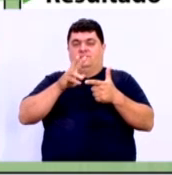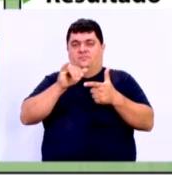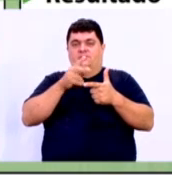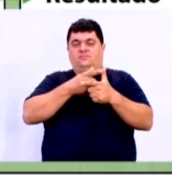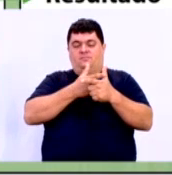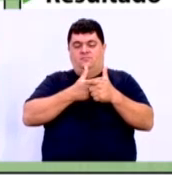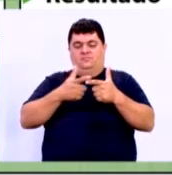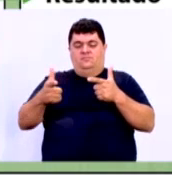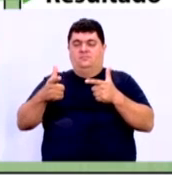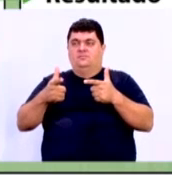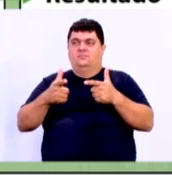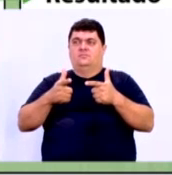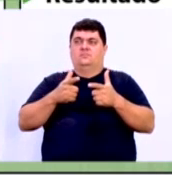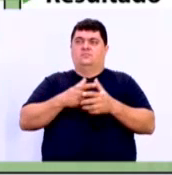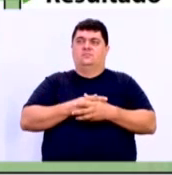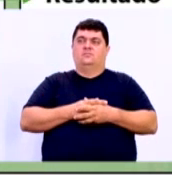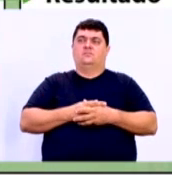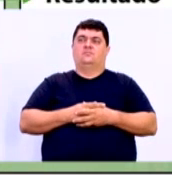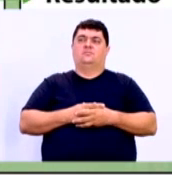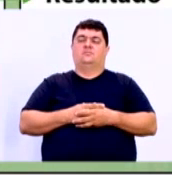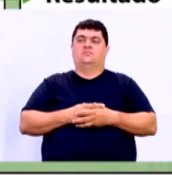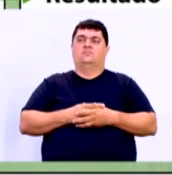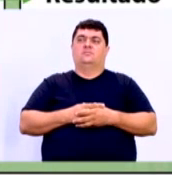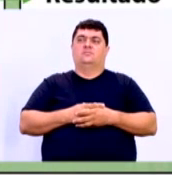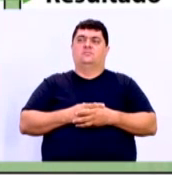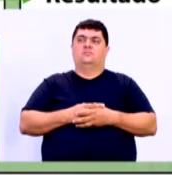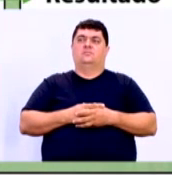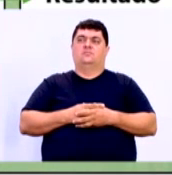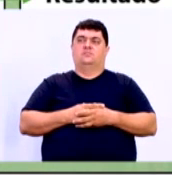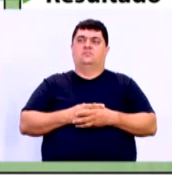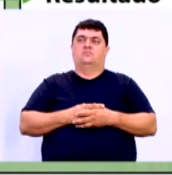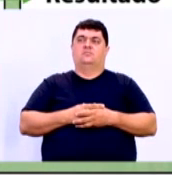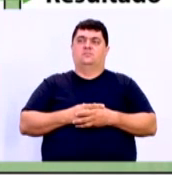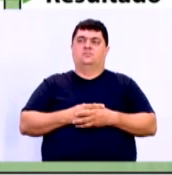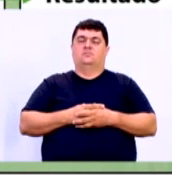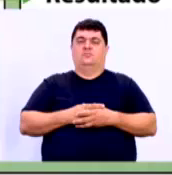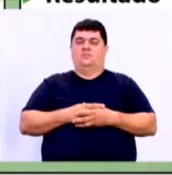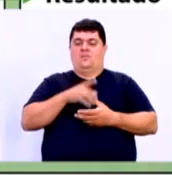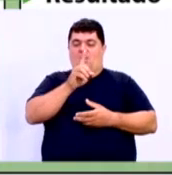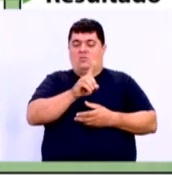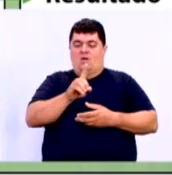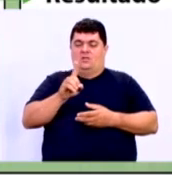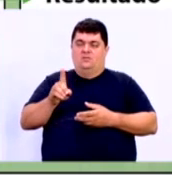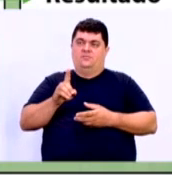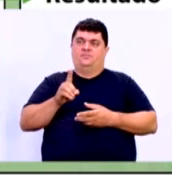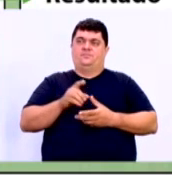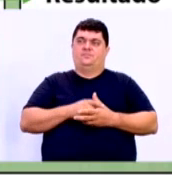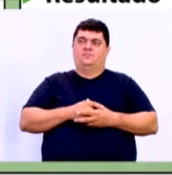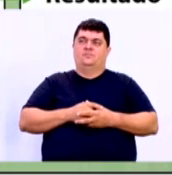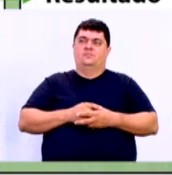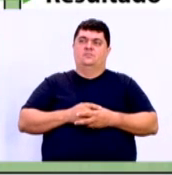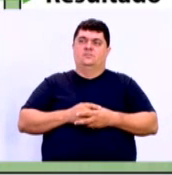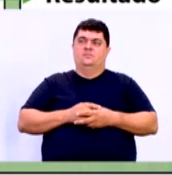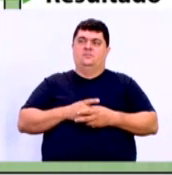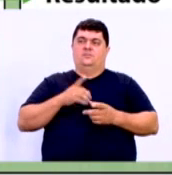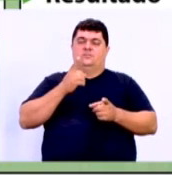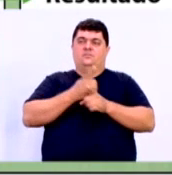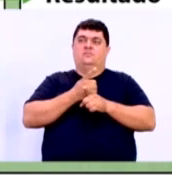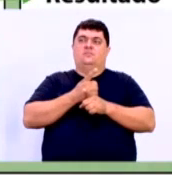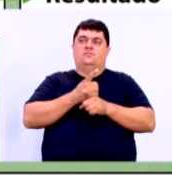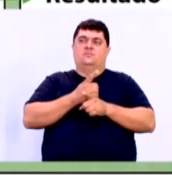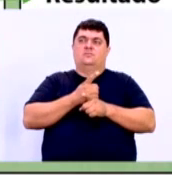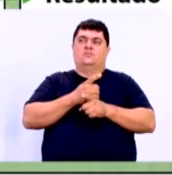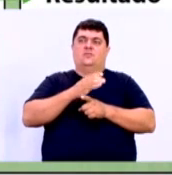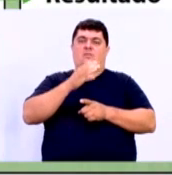que é ratear? Você vai dividir por cada produto, certo? A partir de então, você achou o quê?